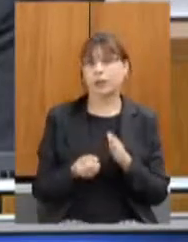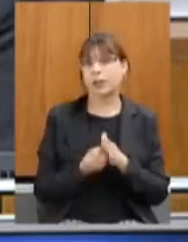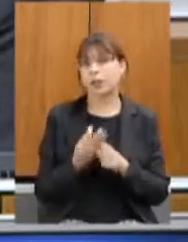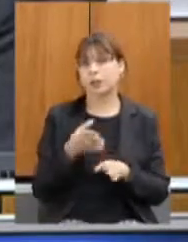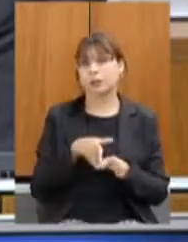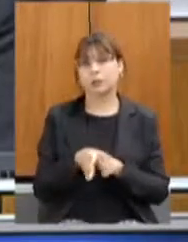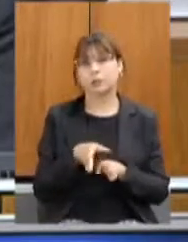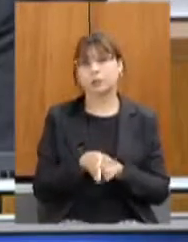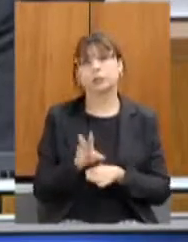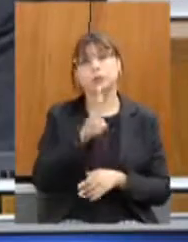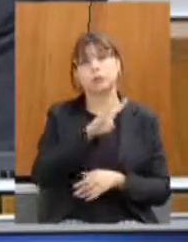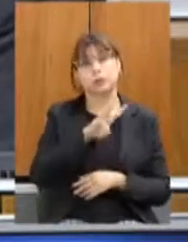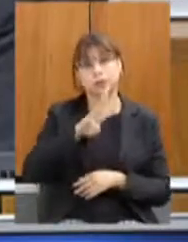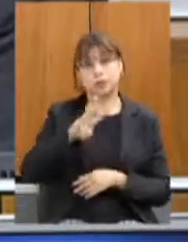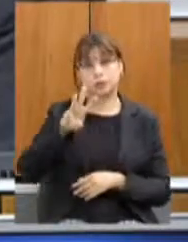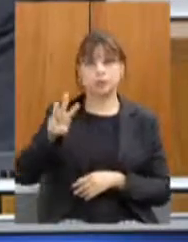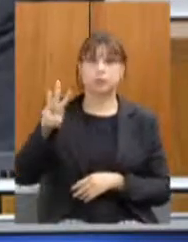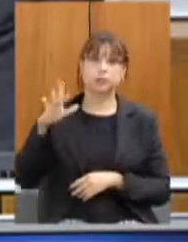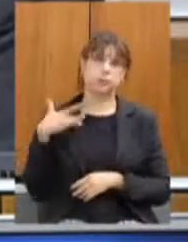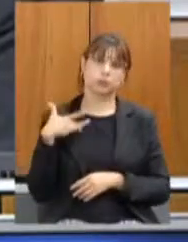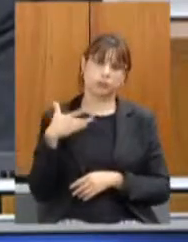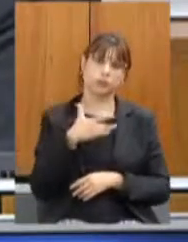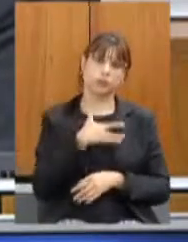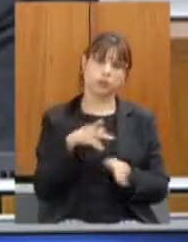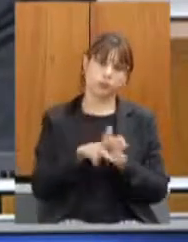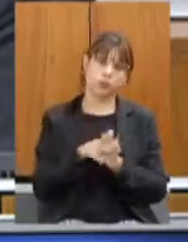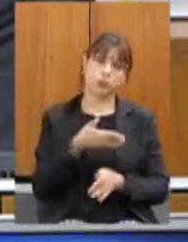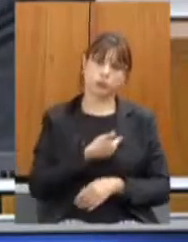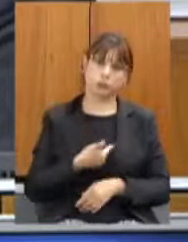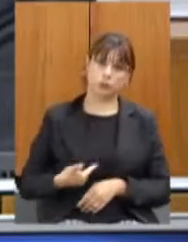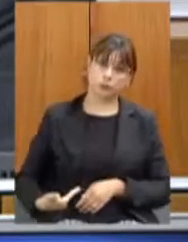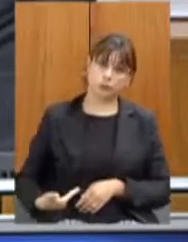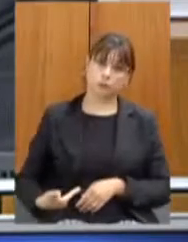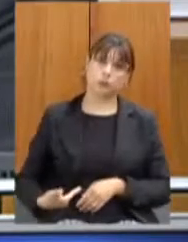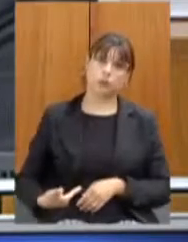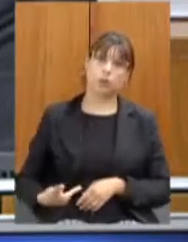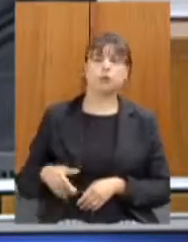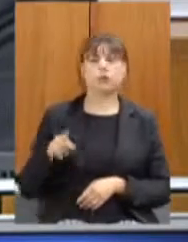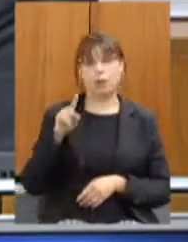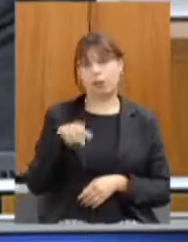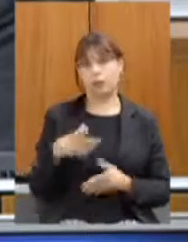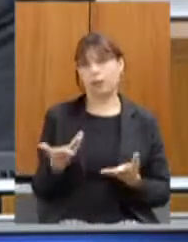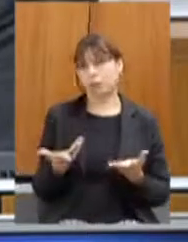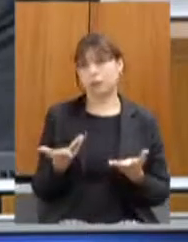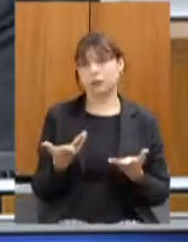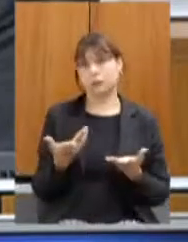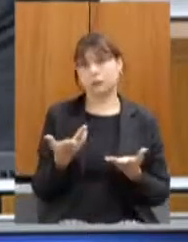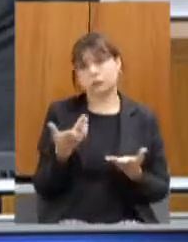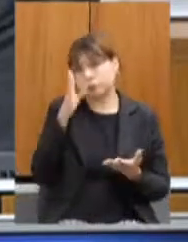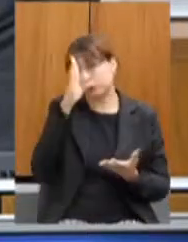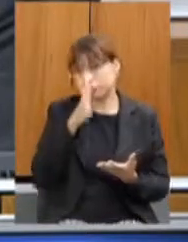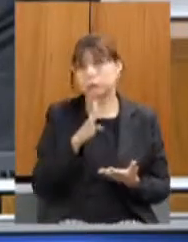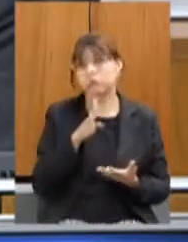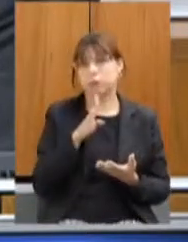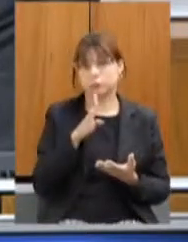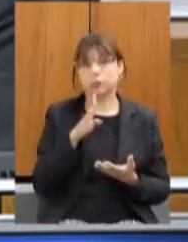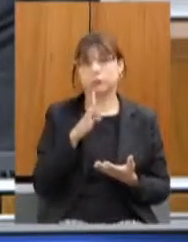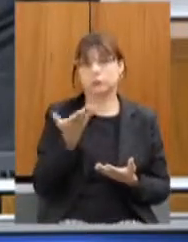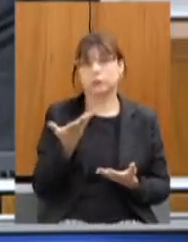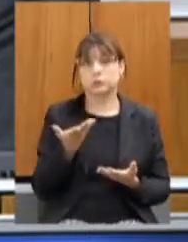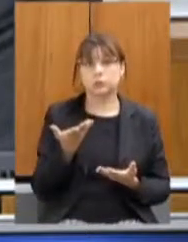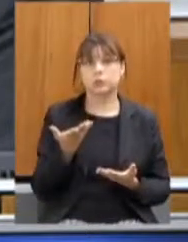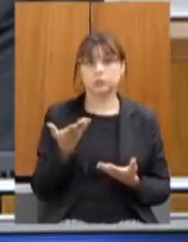orientações nos sites da saúde no site do governo tá que são mídias que que nós temos de forma gratuita que tem